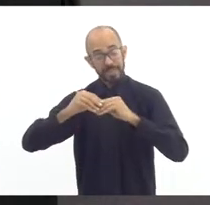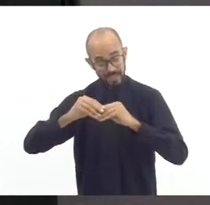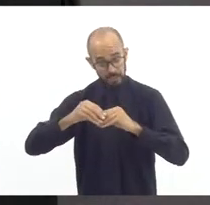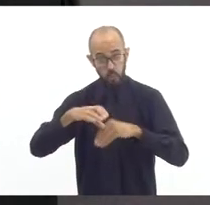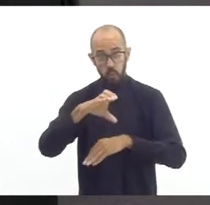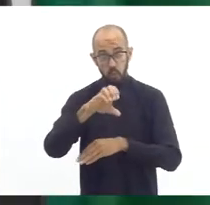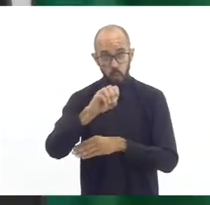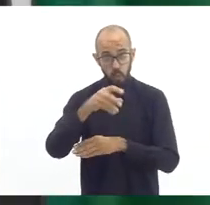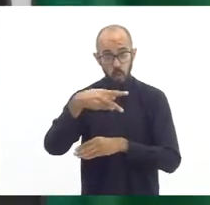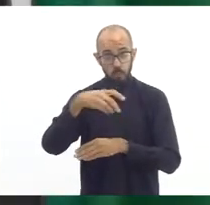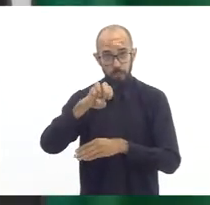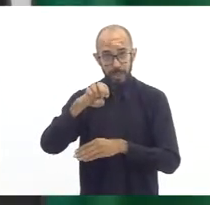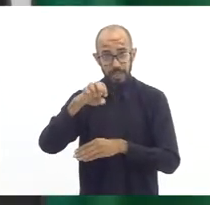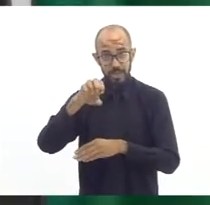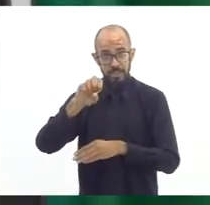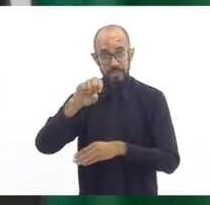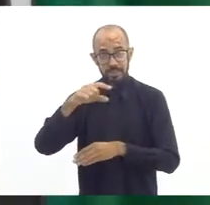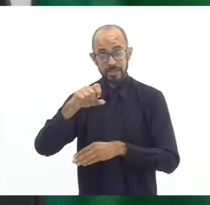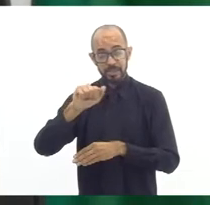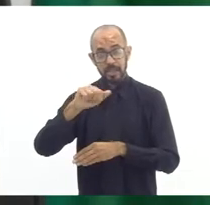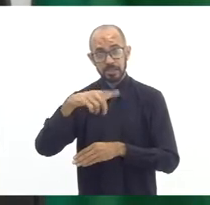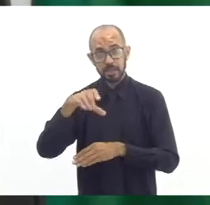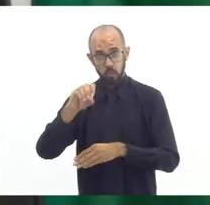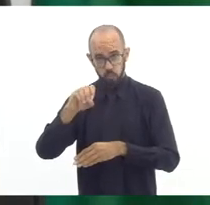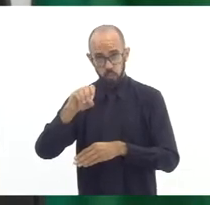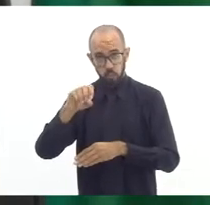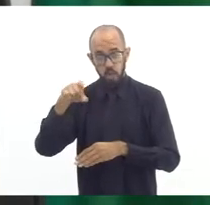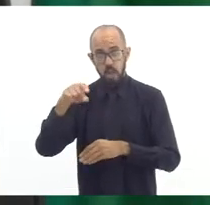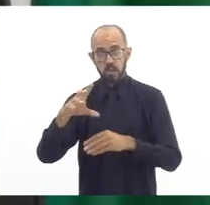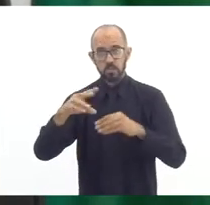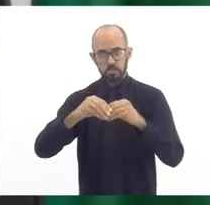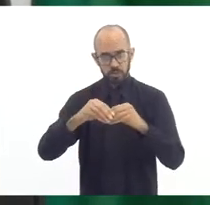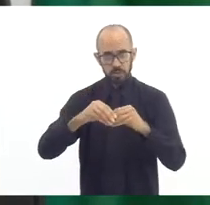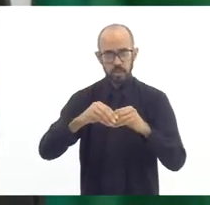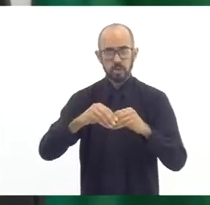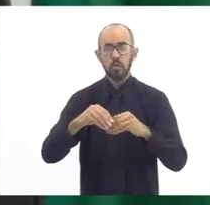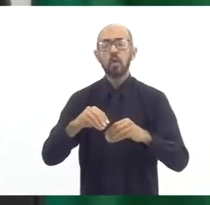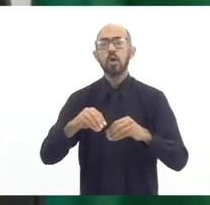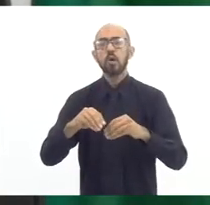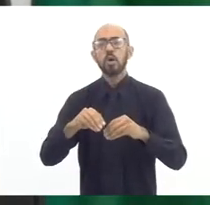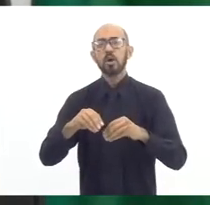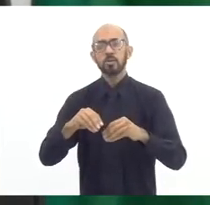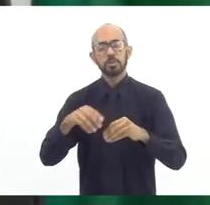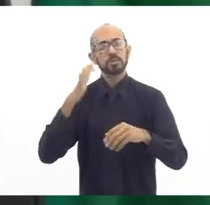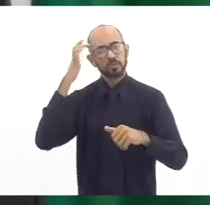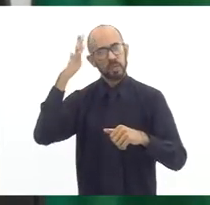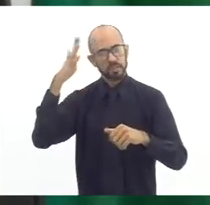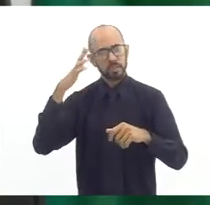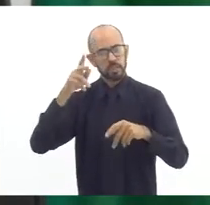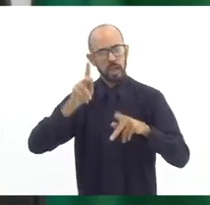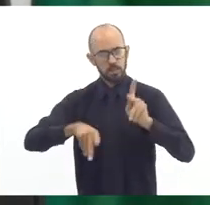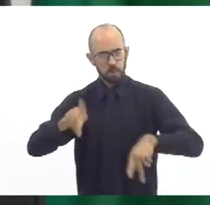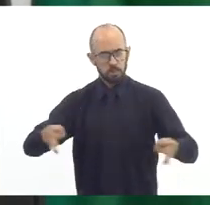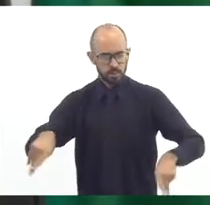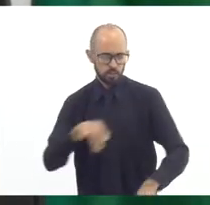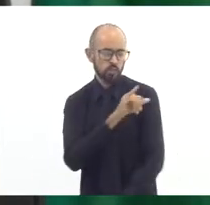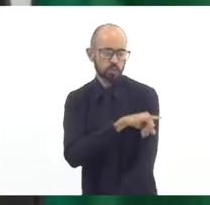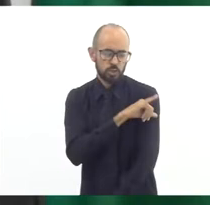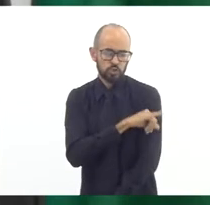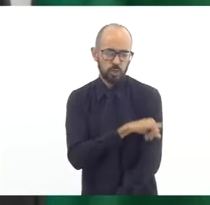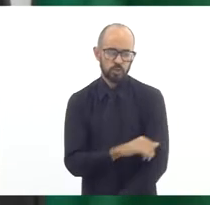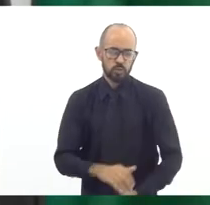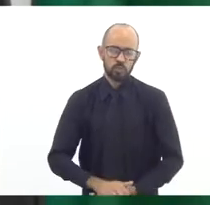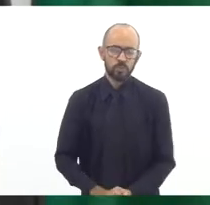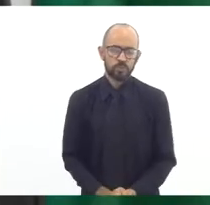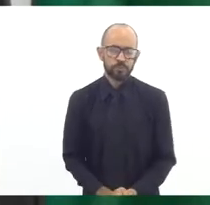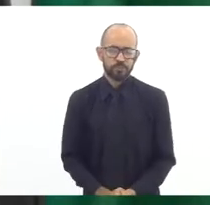econômico, vamos pensar algo que facilite a vida do povo do Estado do Rio de Janeiro. E já deixando uma pergunta para a